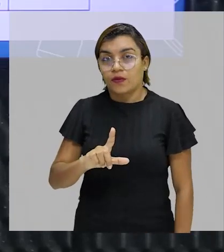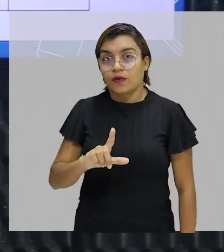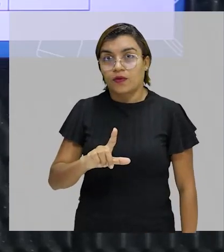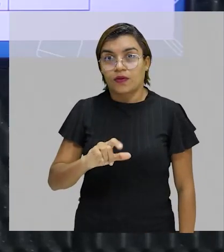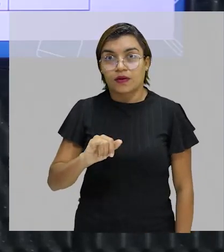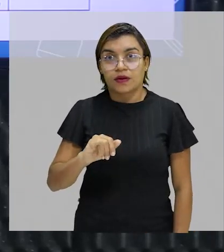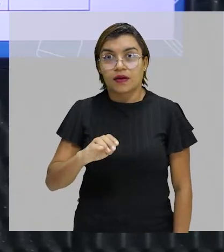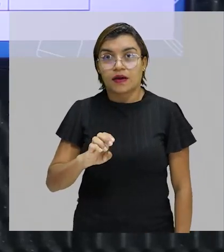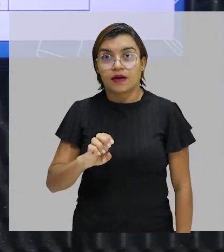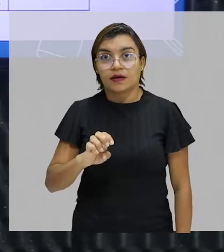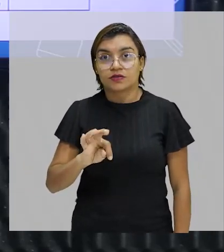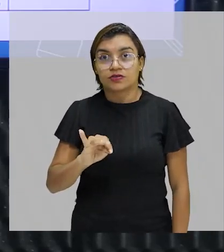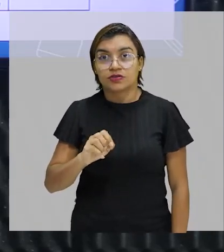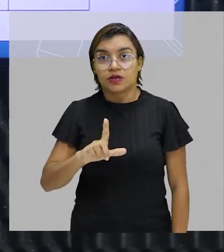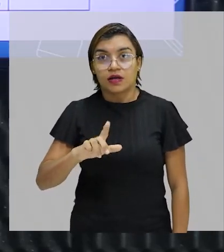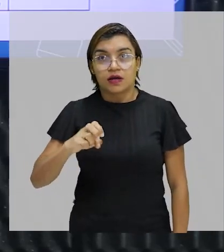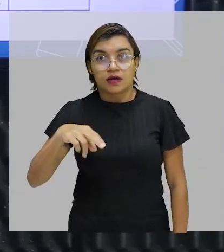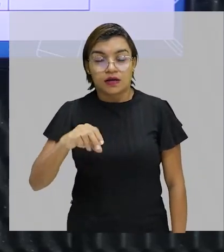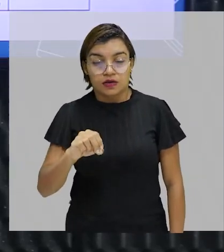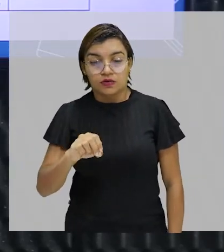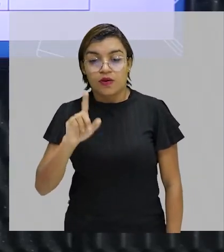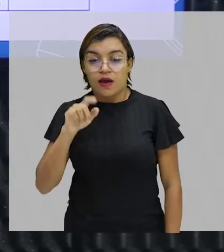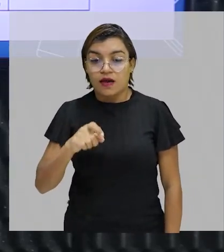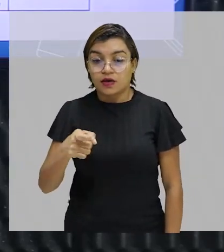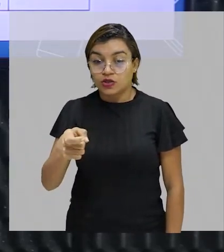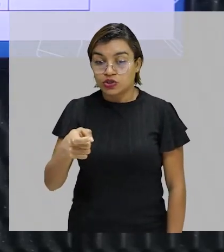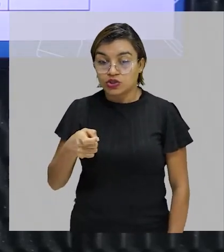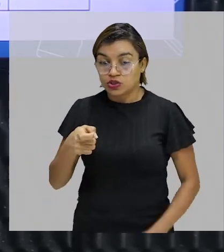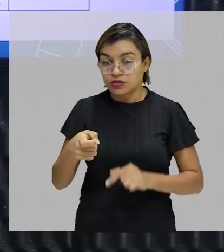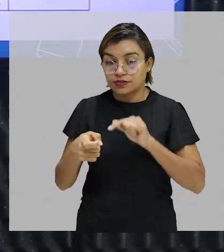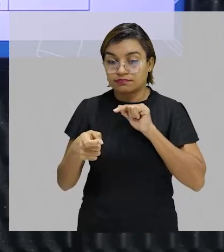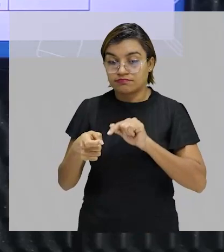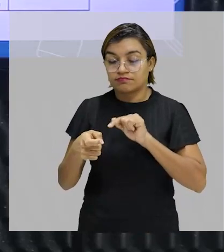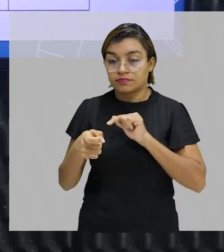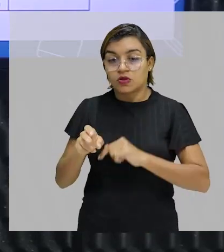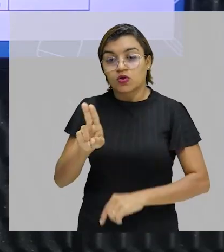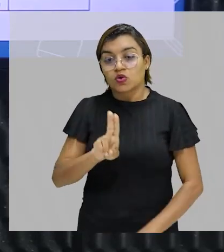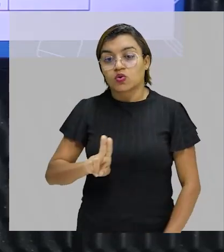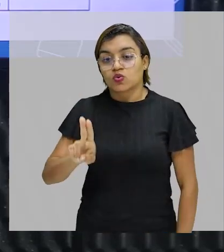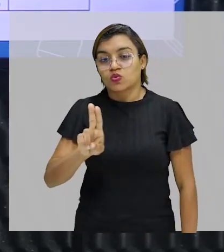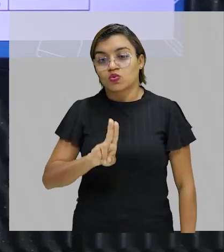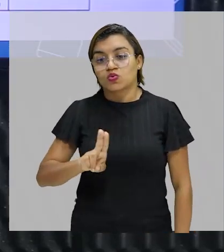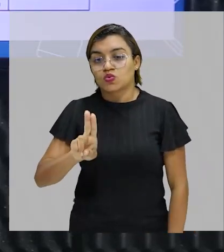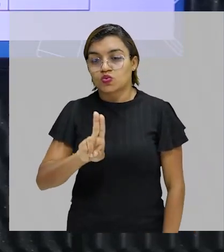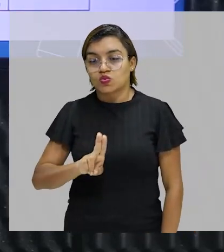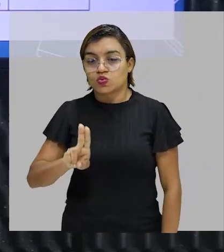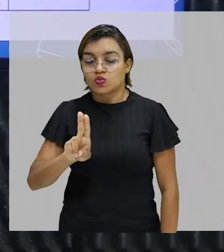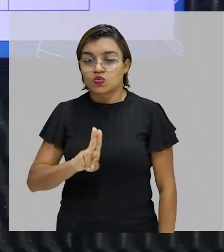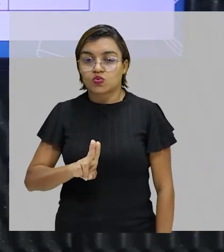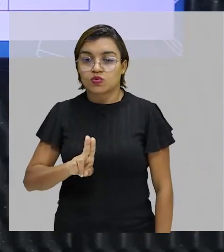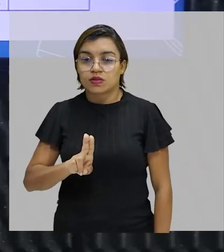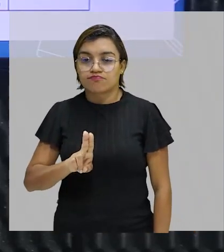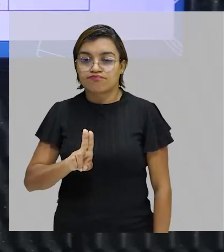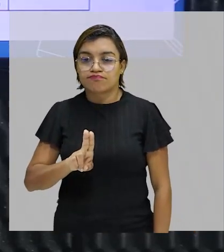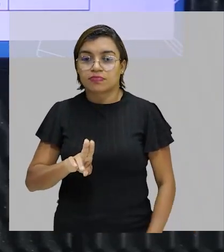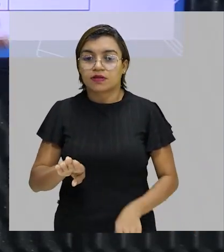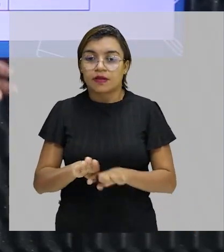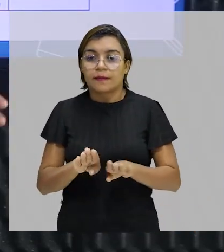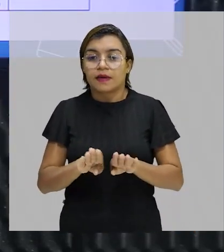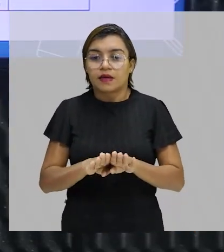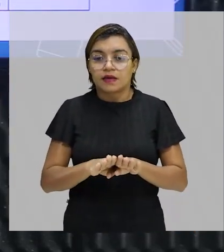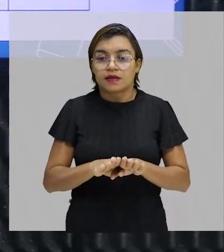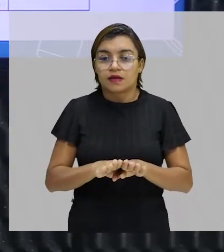substância X, certo? Que é a primeirinha. Vai ser usada como isolante elétrico, também na fabricação de copos. Então, aqueles